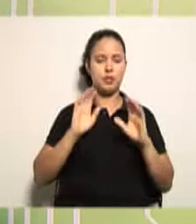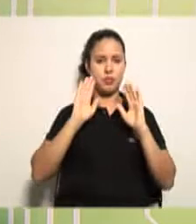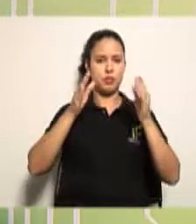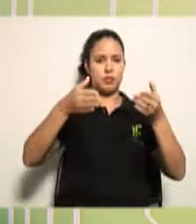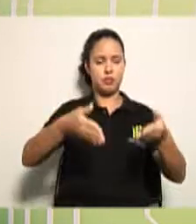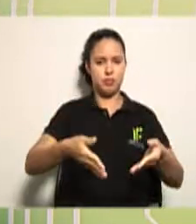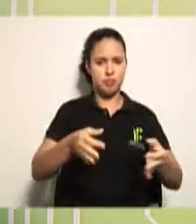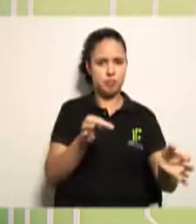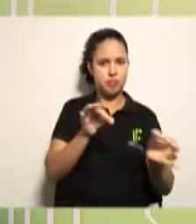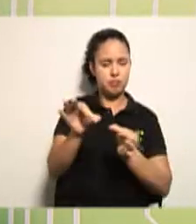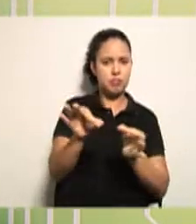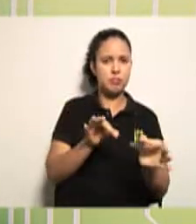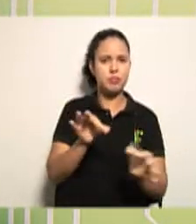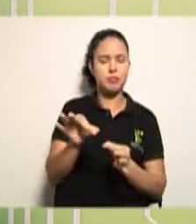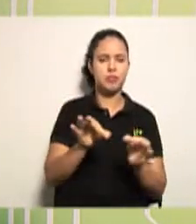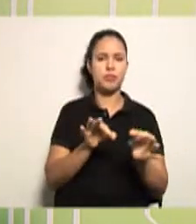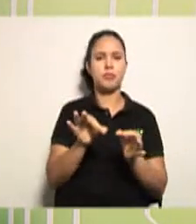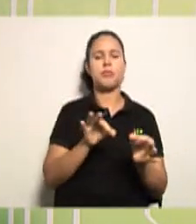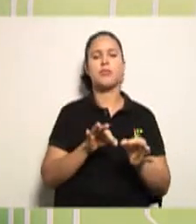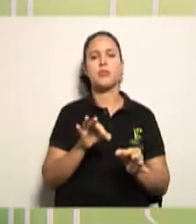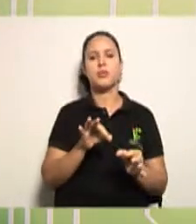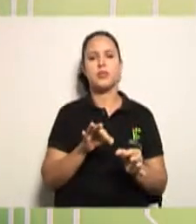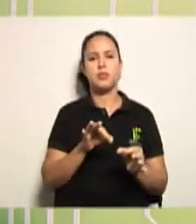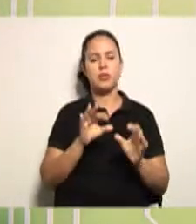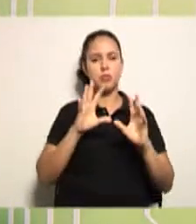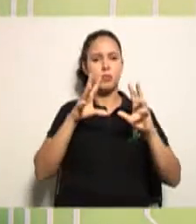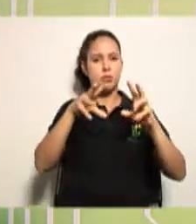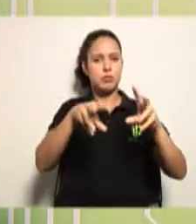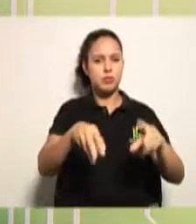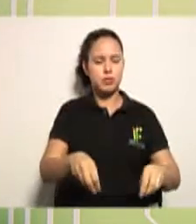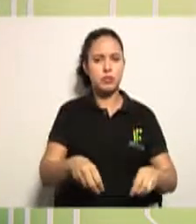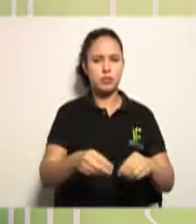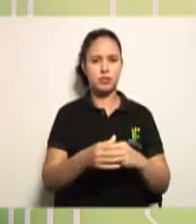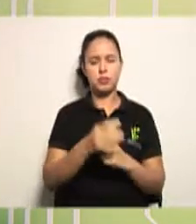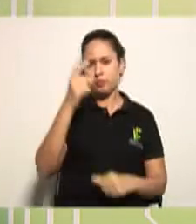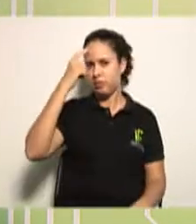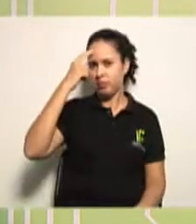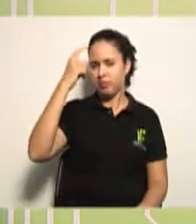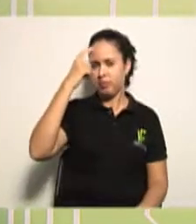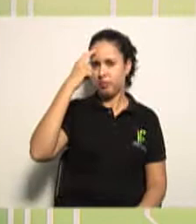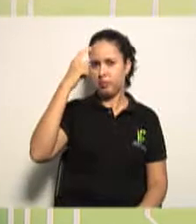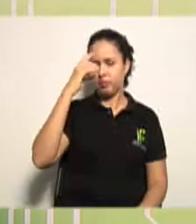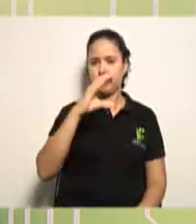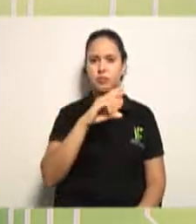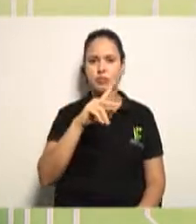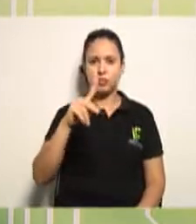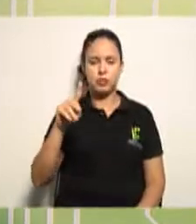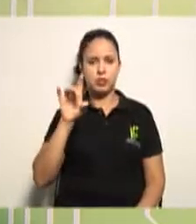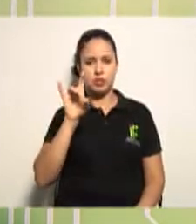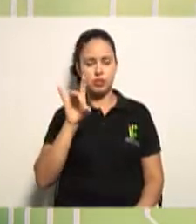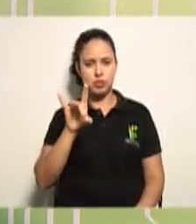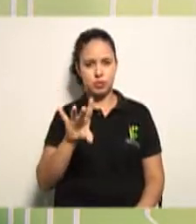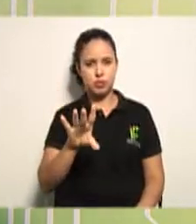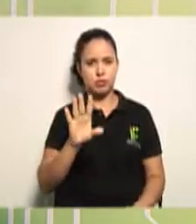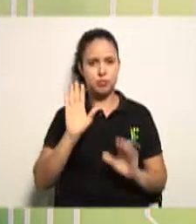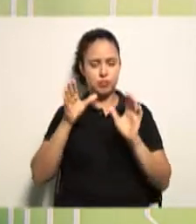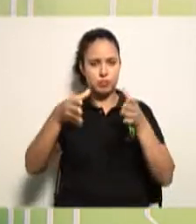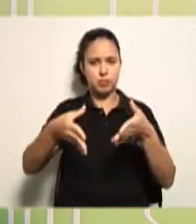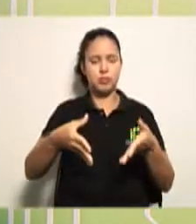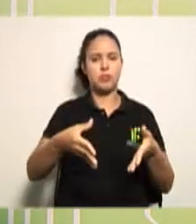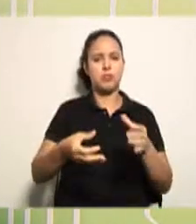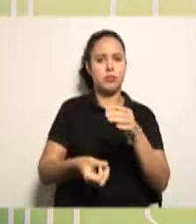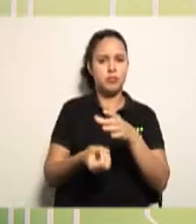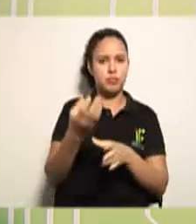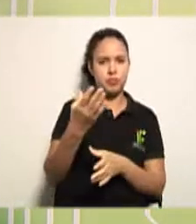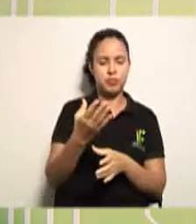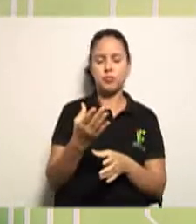visão sistêmica, ela olha a organização como um todo. Vamos pensar aí na cooperativa, ela não vai olhar só o setor de produção, só os responsáveis